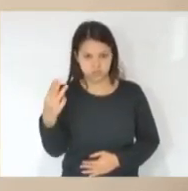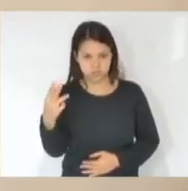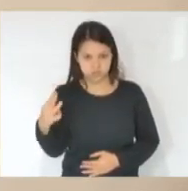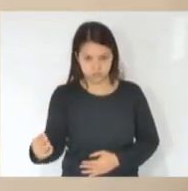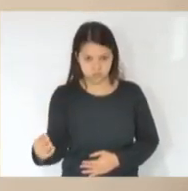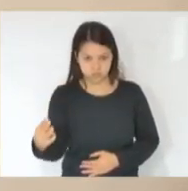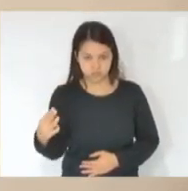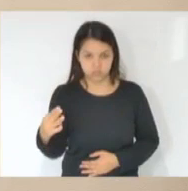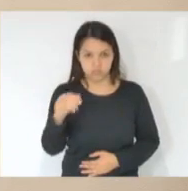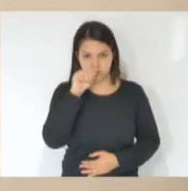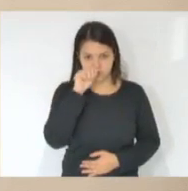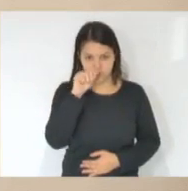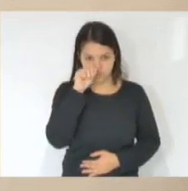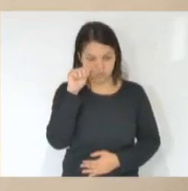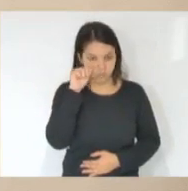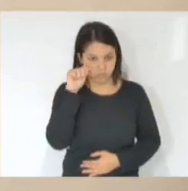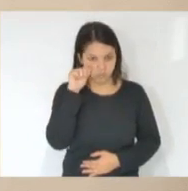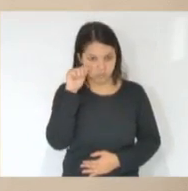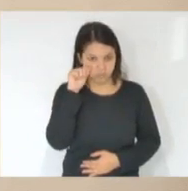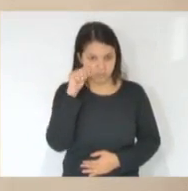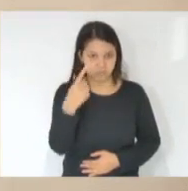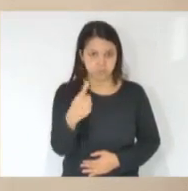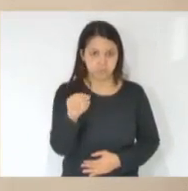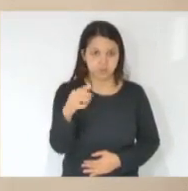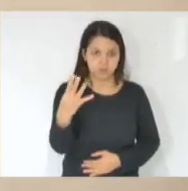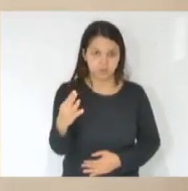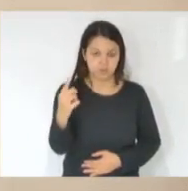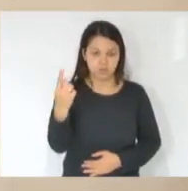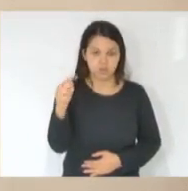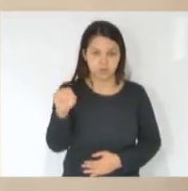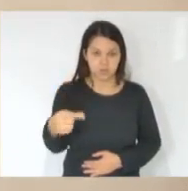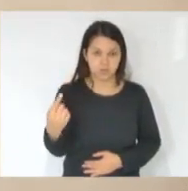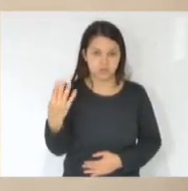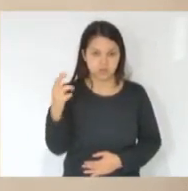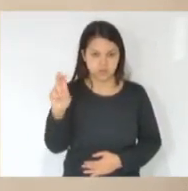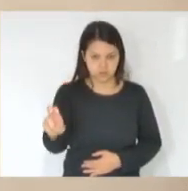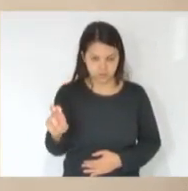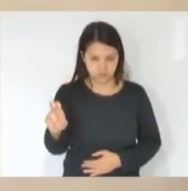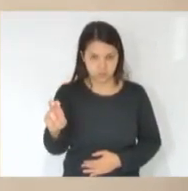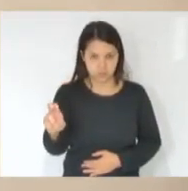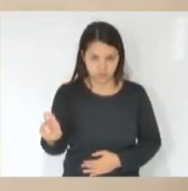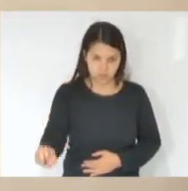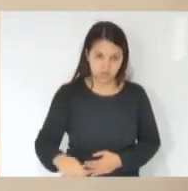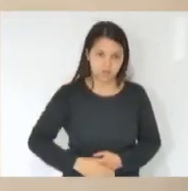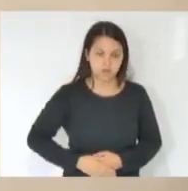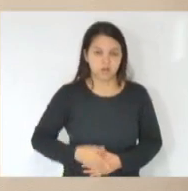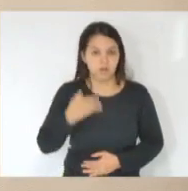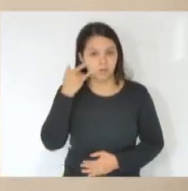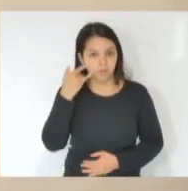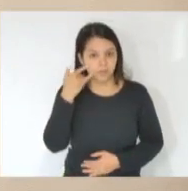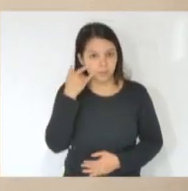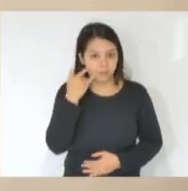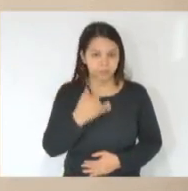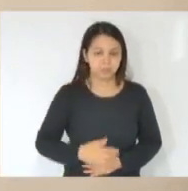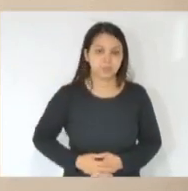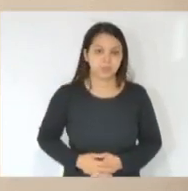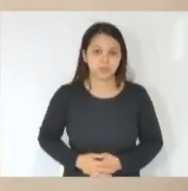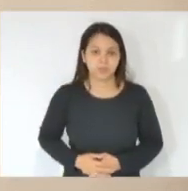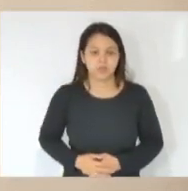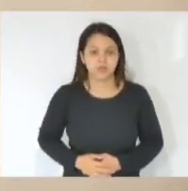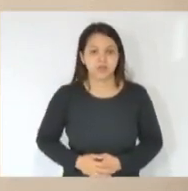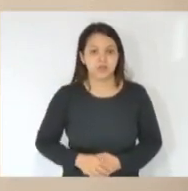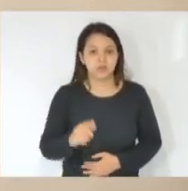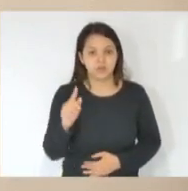Campagnolo. Indicações 1004 e 1005, deputado Ricardo Alba. Indicações 1006 e